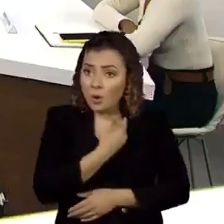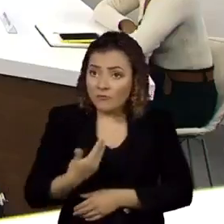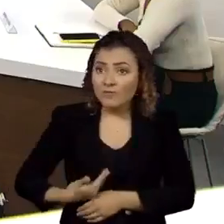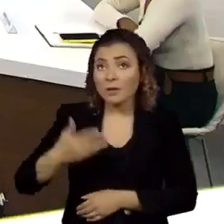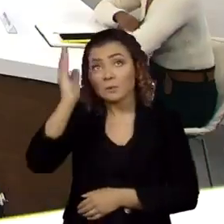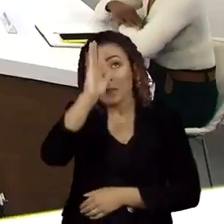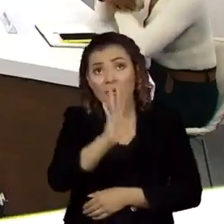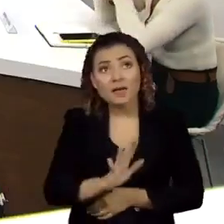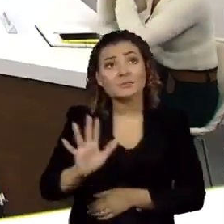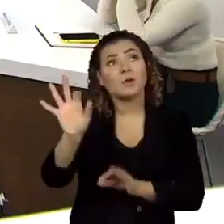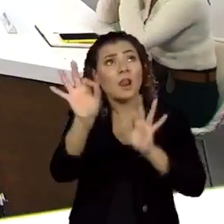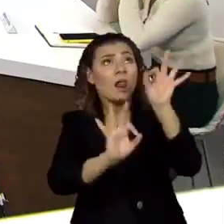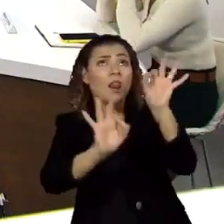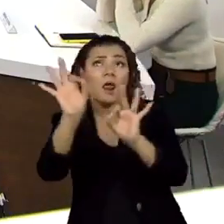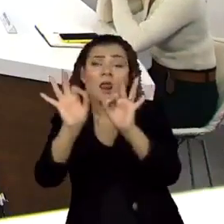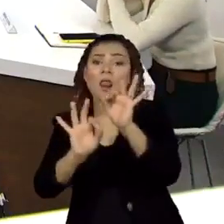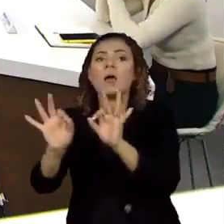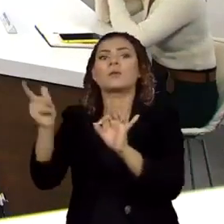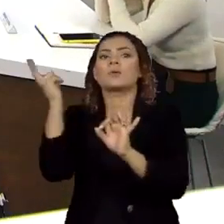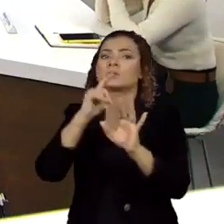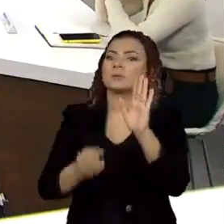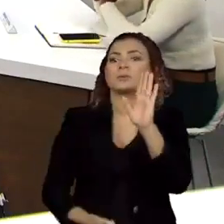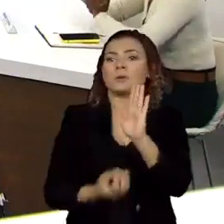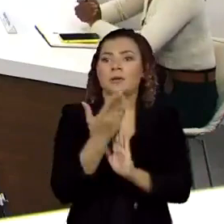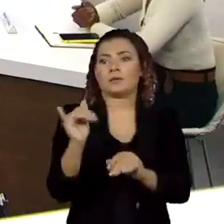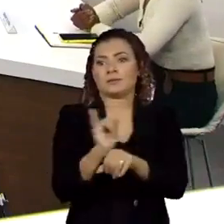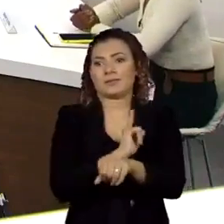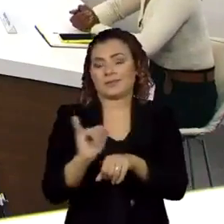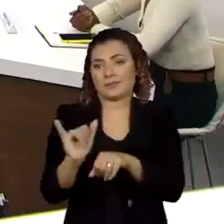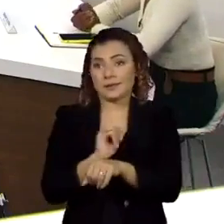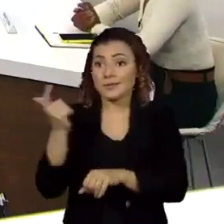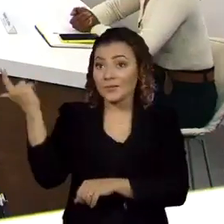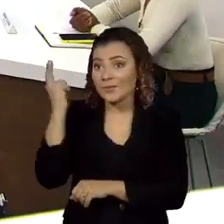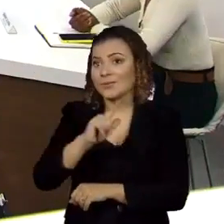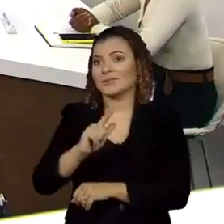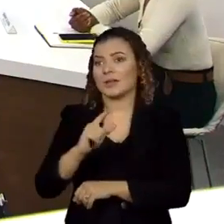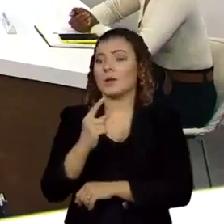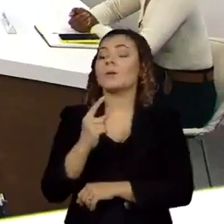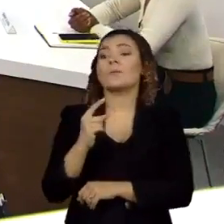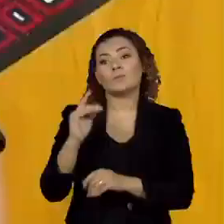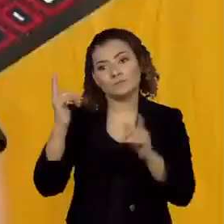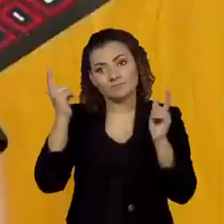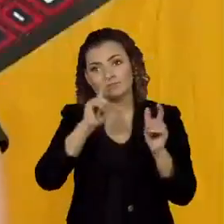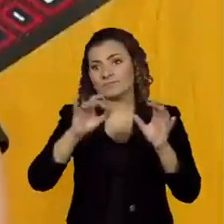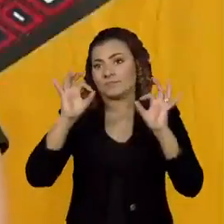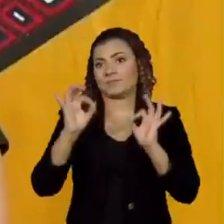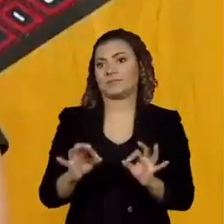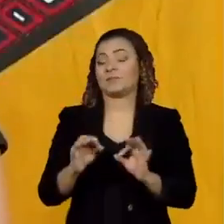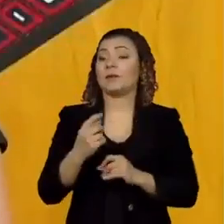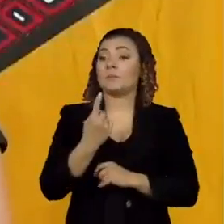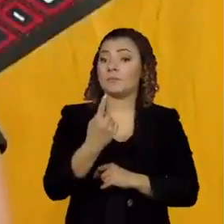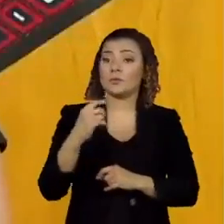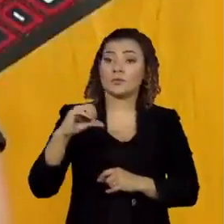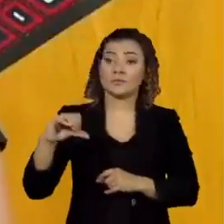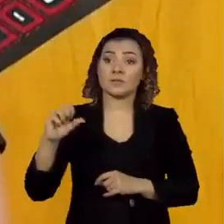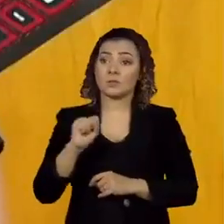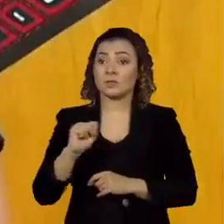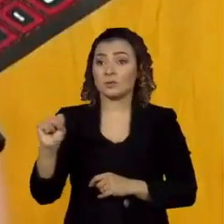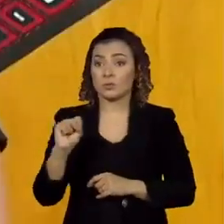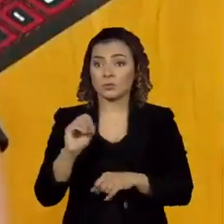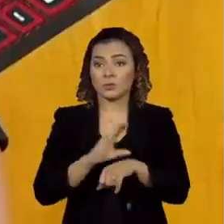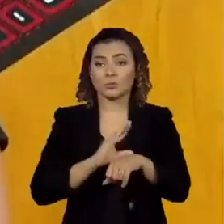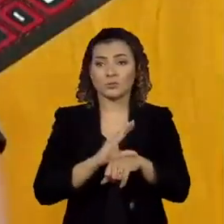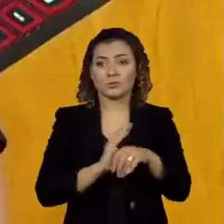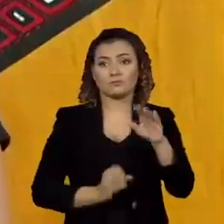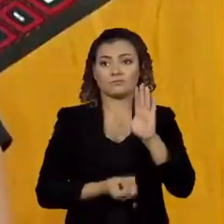O Estado brasileiro foi levado a responder e foi criando alternativas e chegamos em 1988 com a